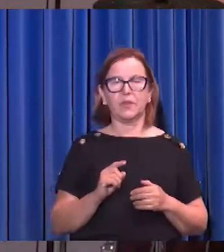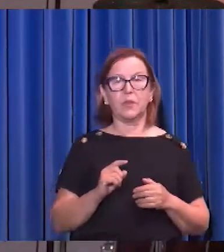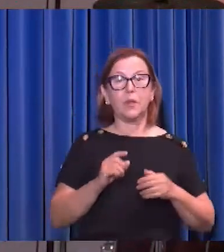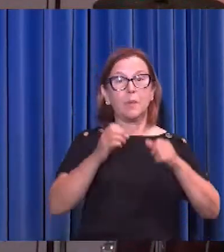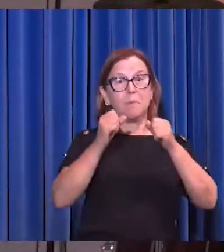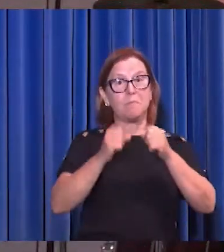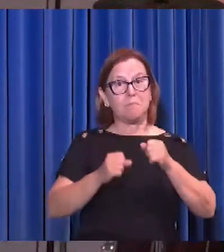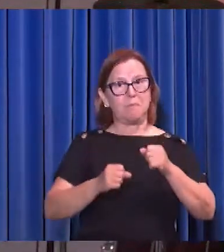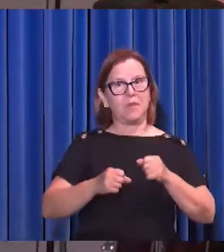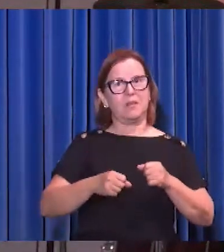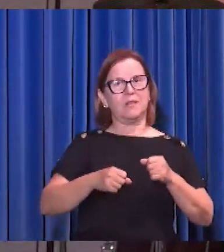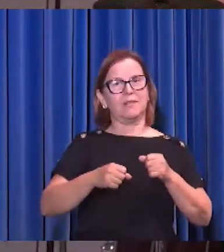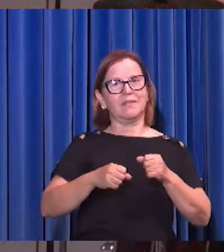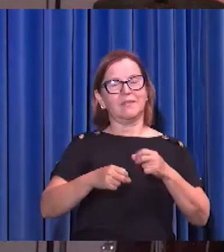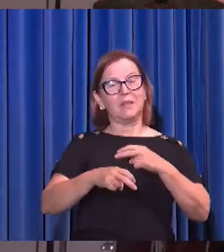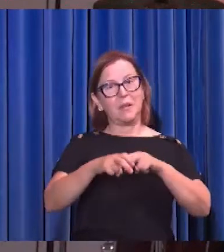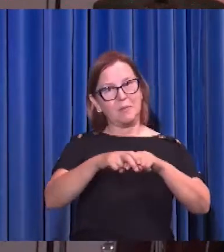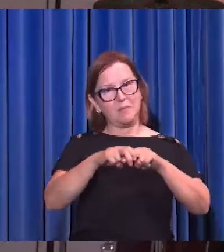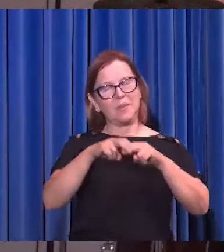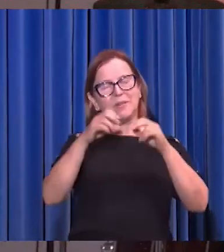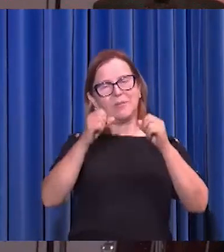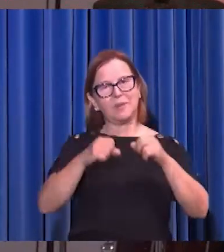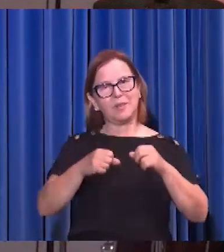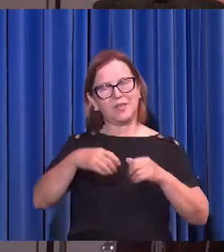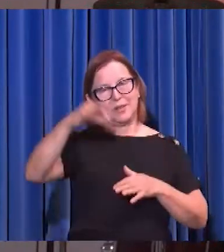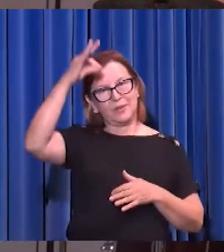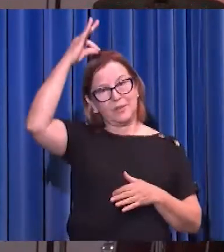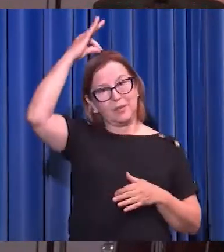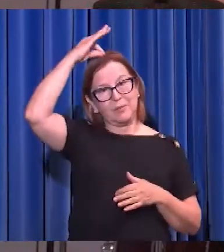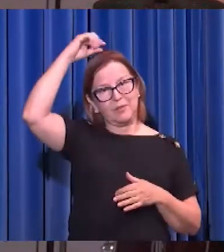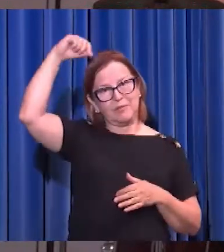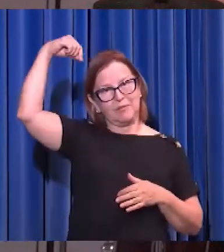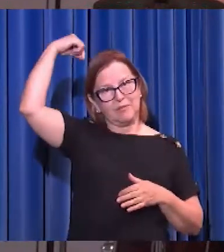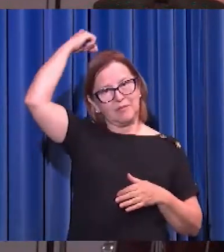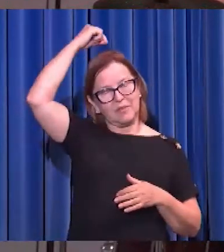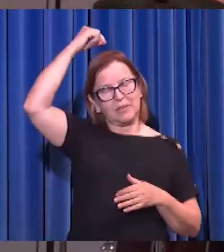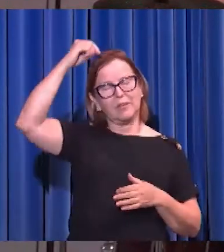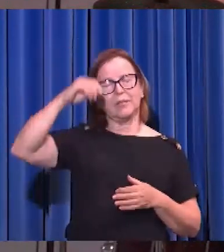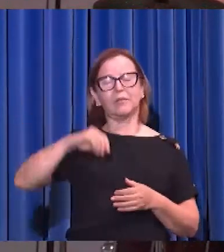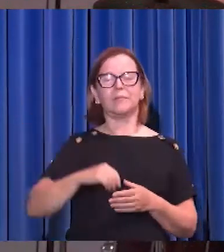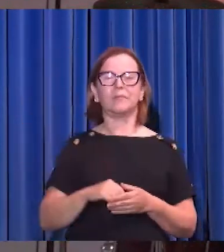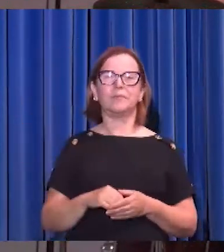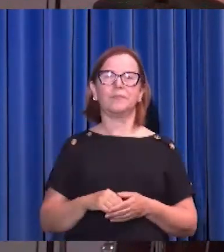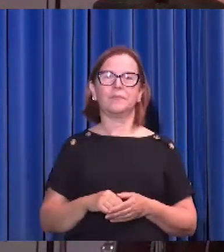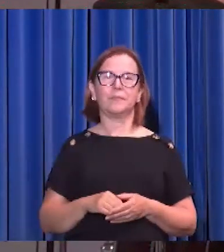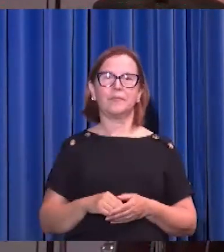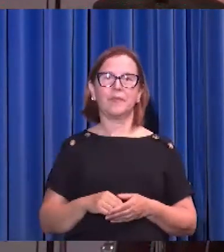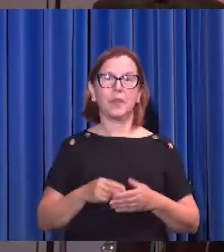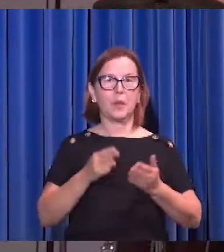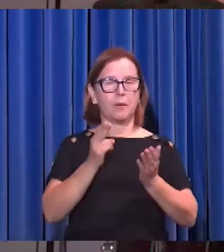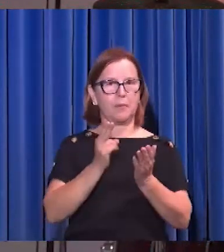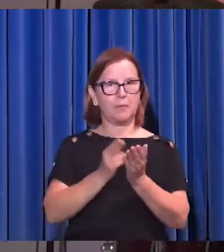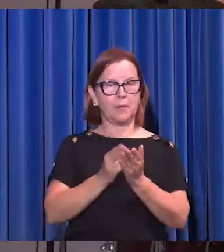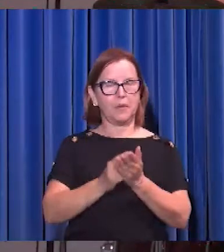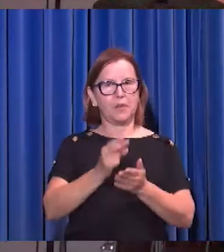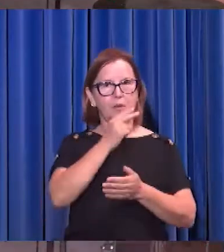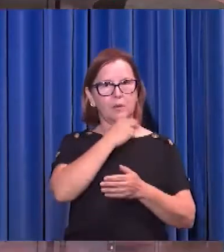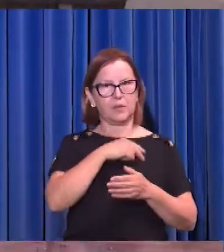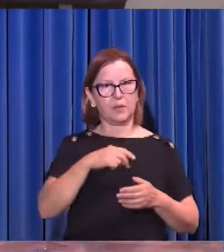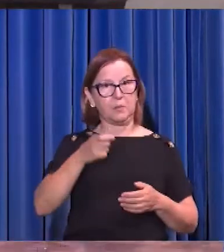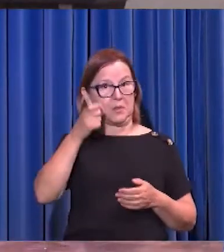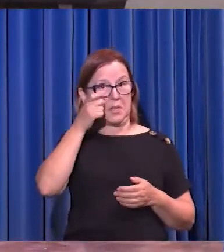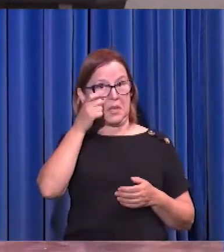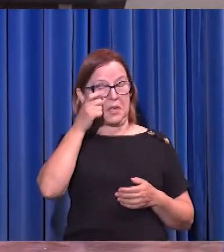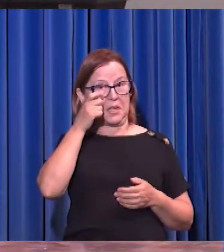do Espírito, como Jesus estava explicando. Então, apesar do interesse de Nicodemos por Jesus, ele estava